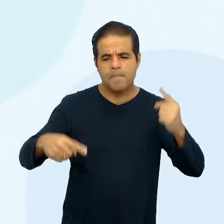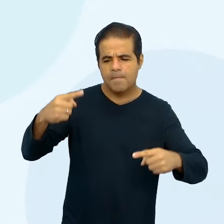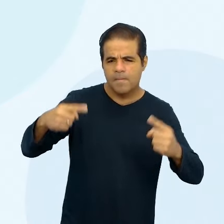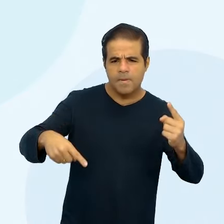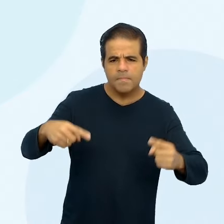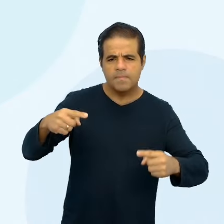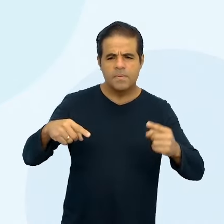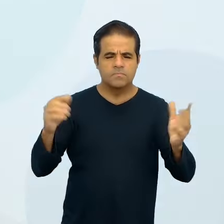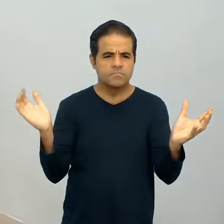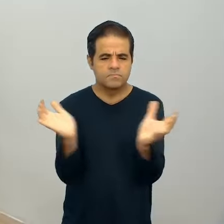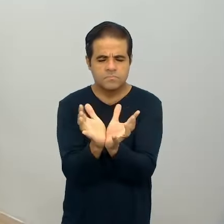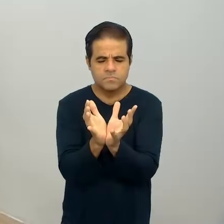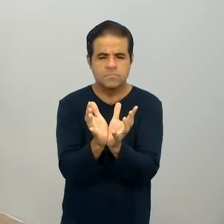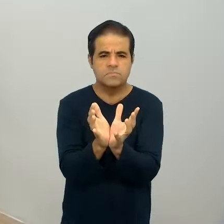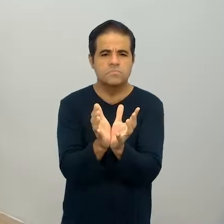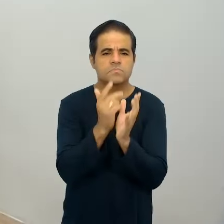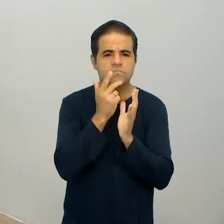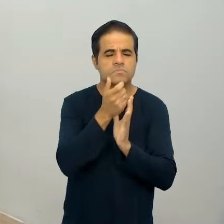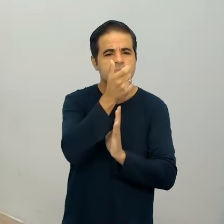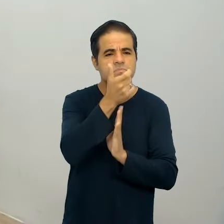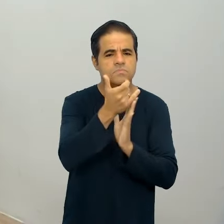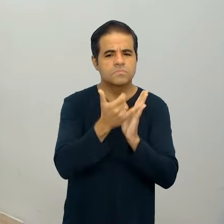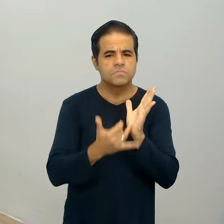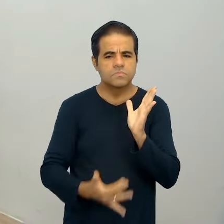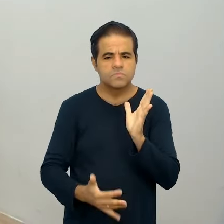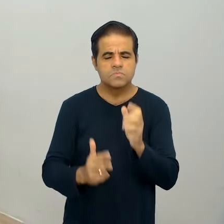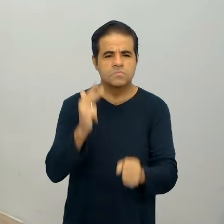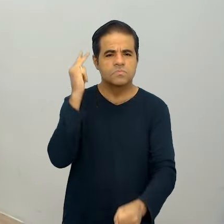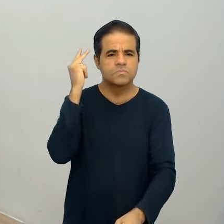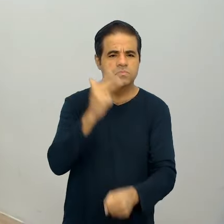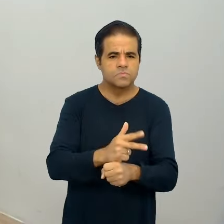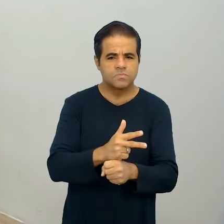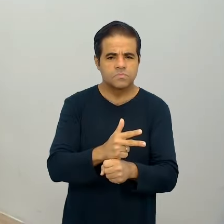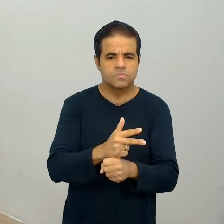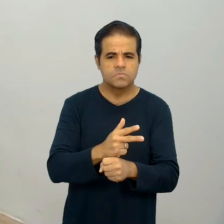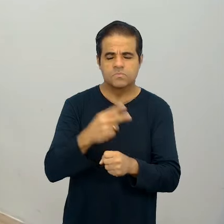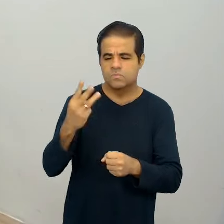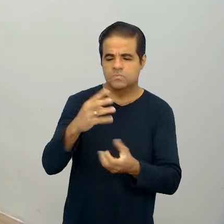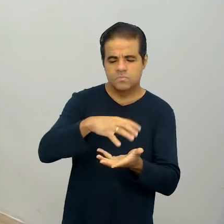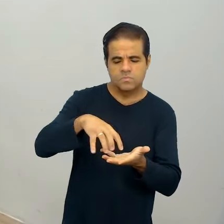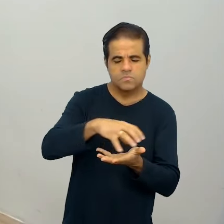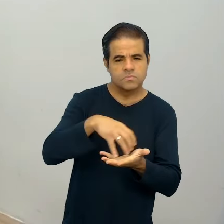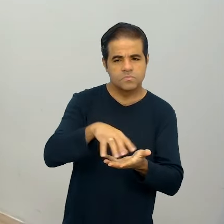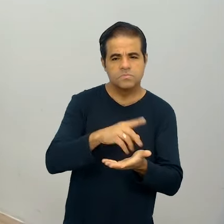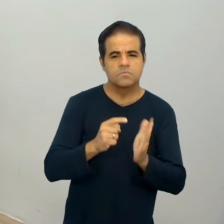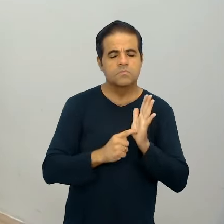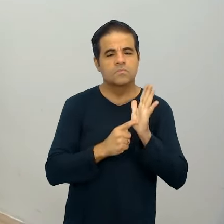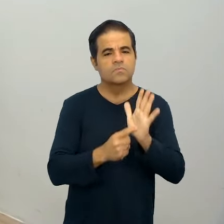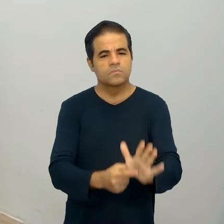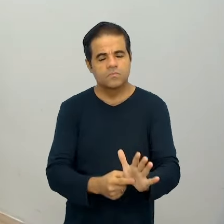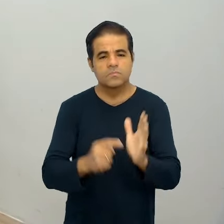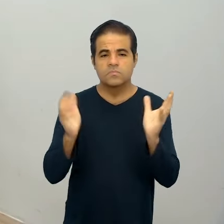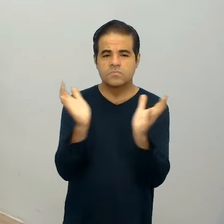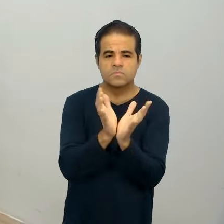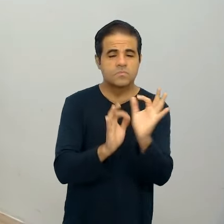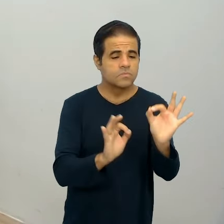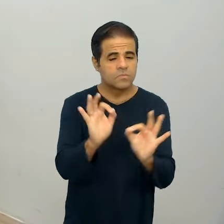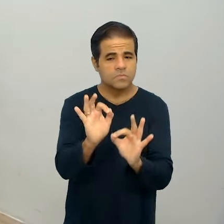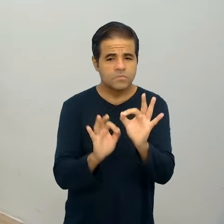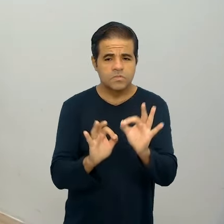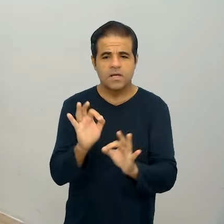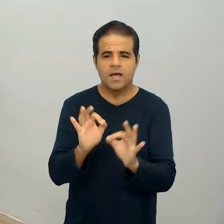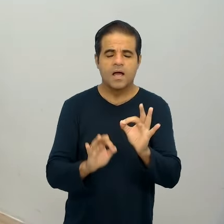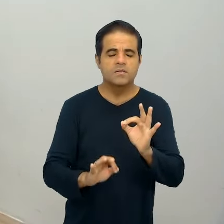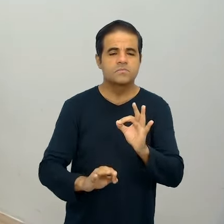com as turmas, falar um pouquinho aí de alguns vídeos relacionados ao terceiro setor e até mesmo apresentar alguns projetos,